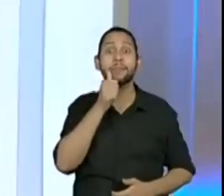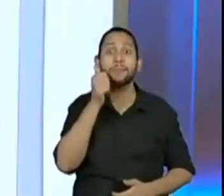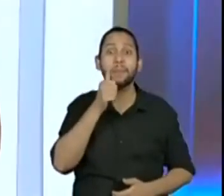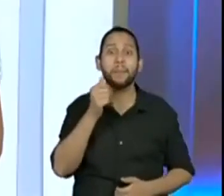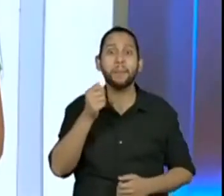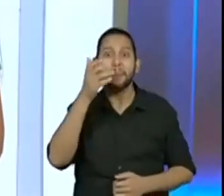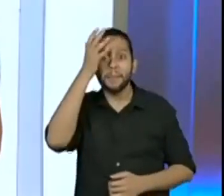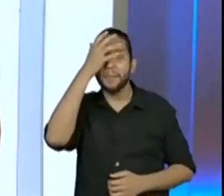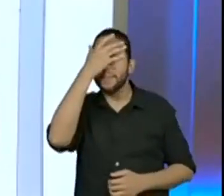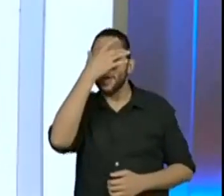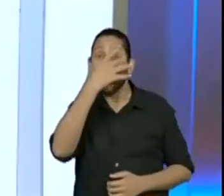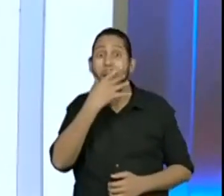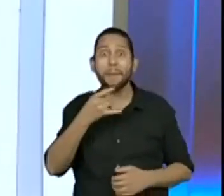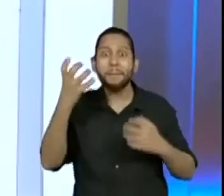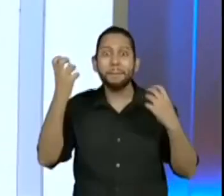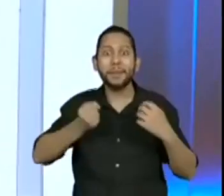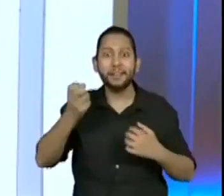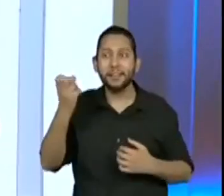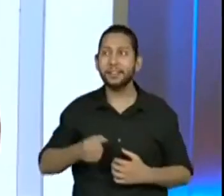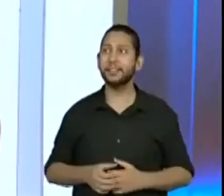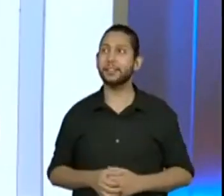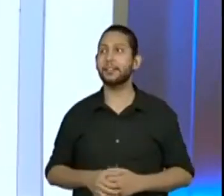A Princesa e o Sapo.